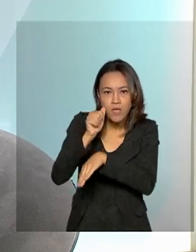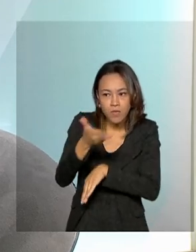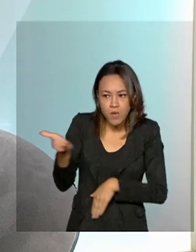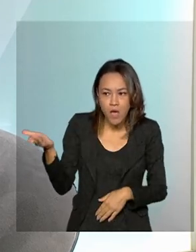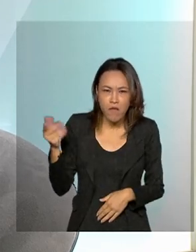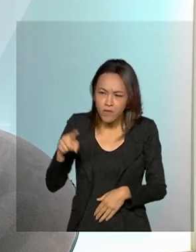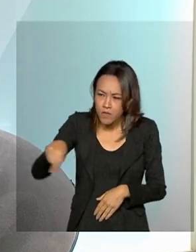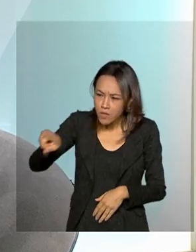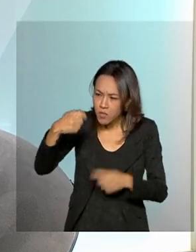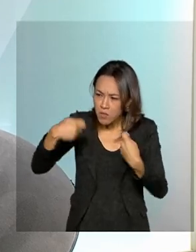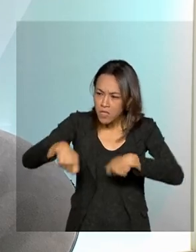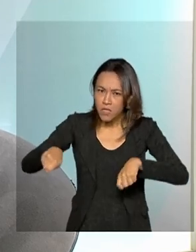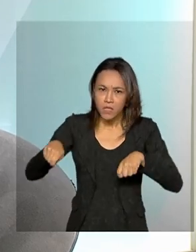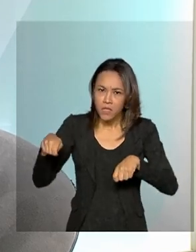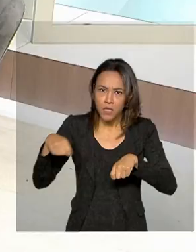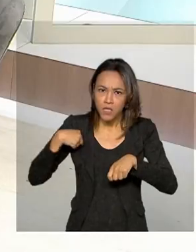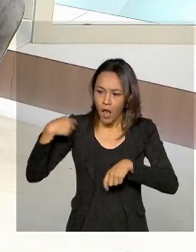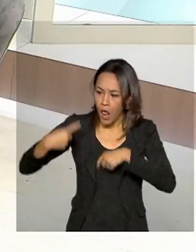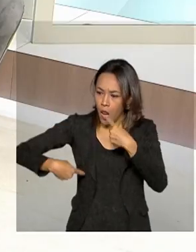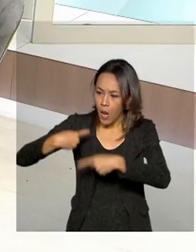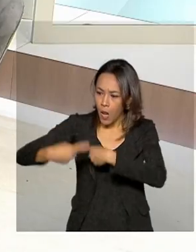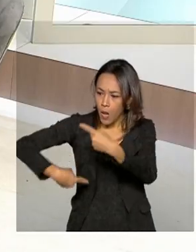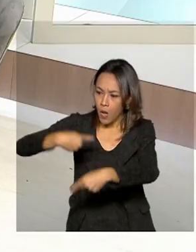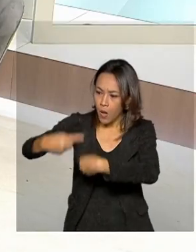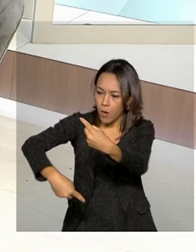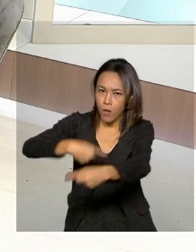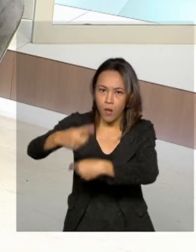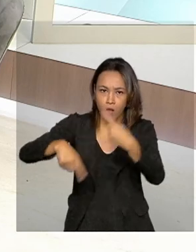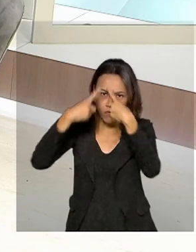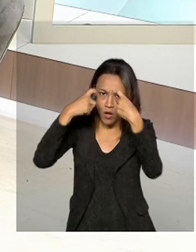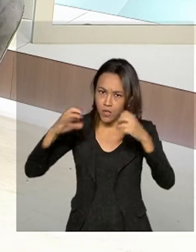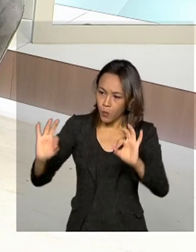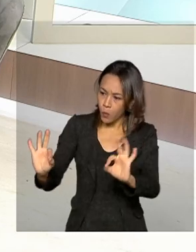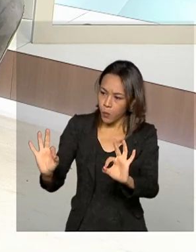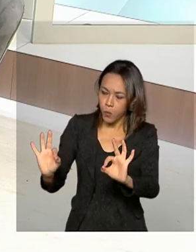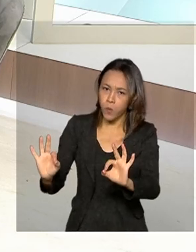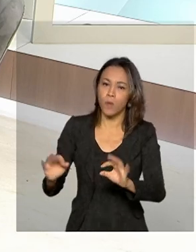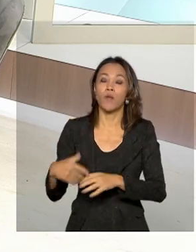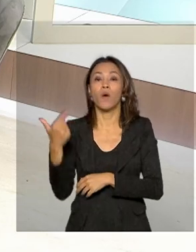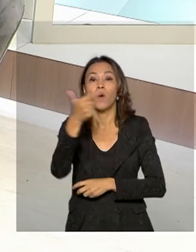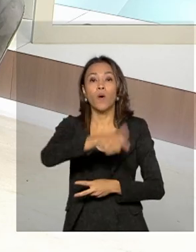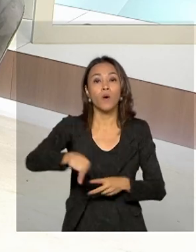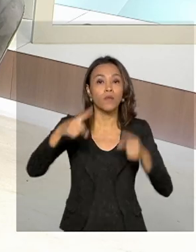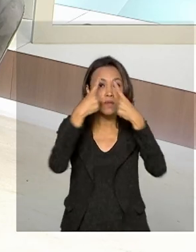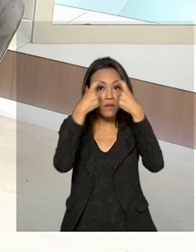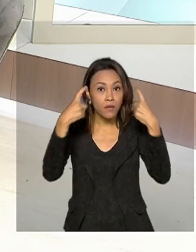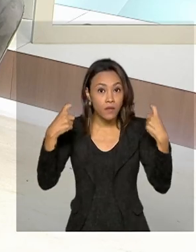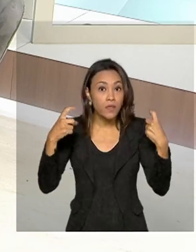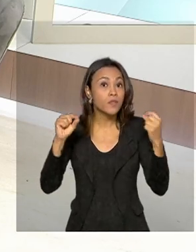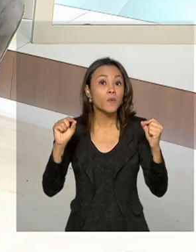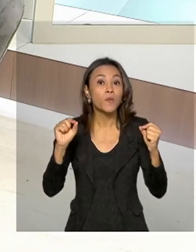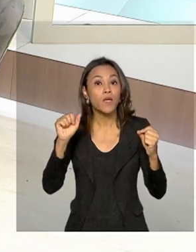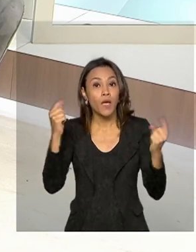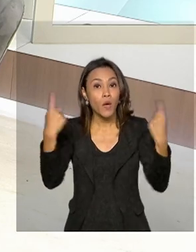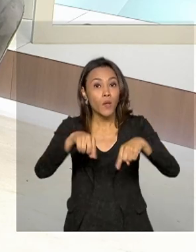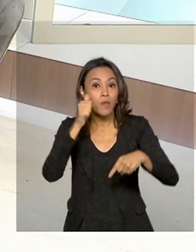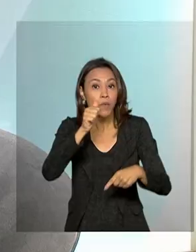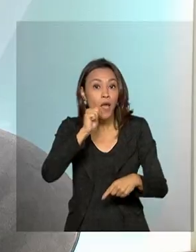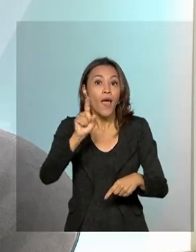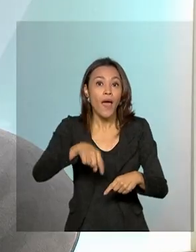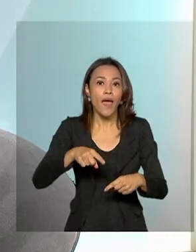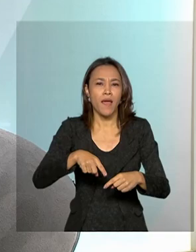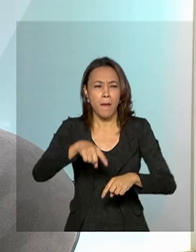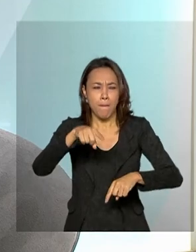precisam ficar nesse ciclo de violência. Nós temos uma outra violência contra a mulher que pouco se fala, que é a violência